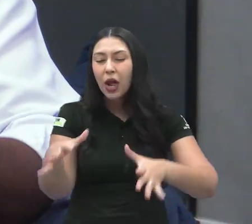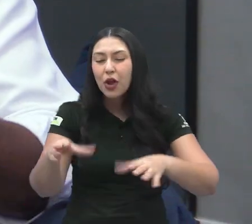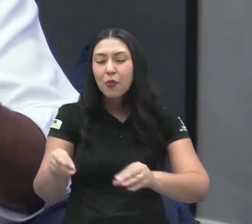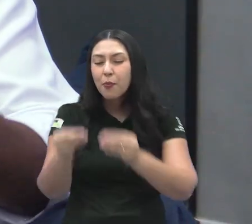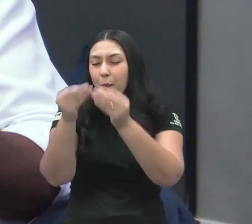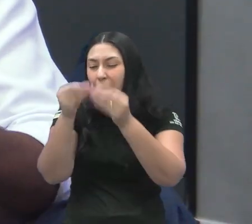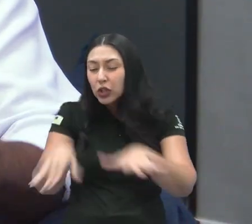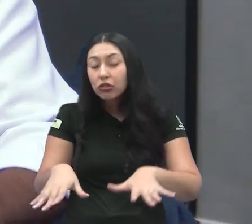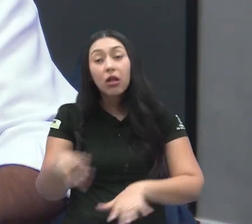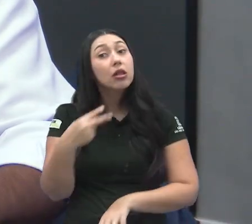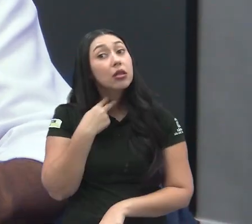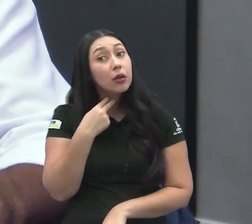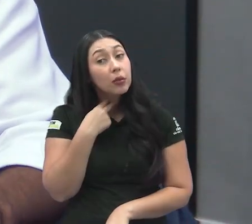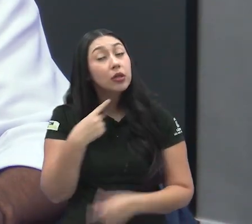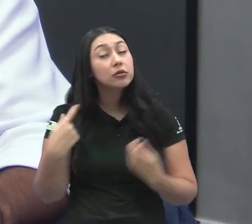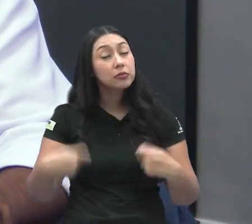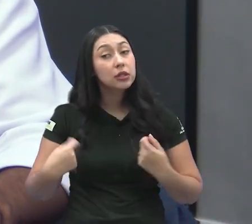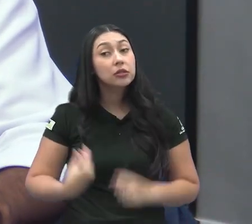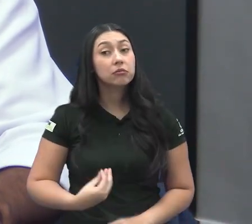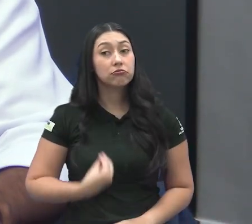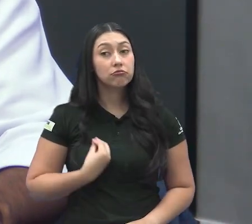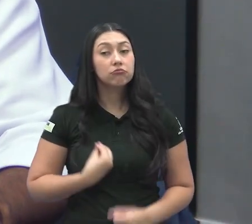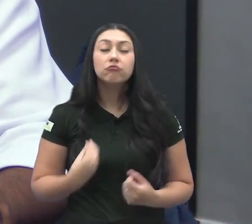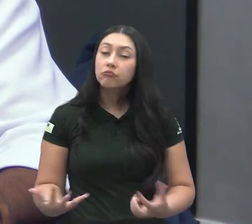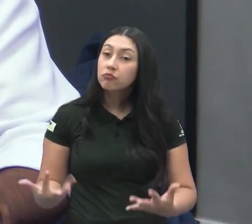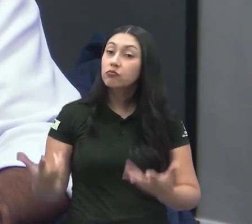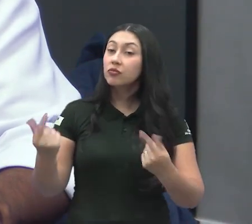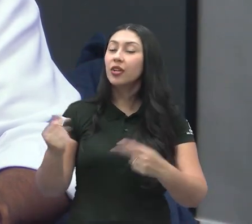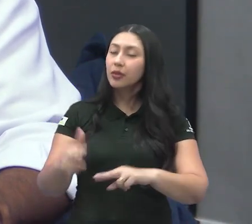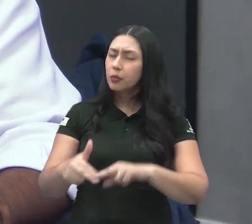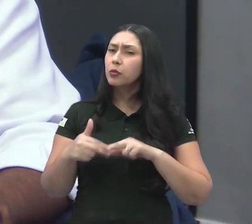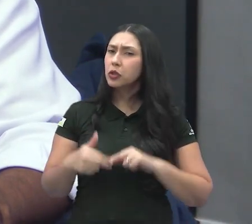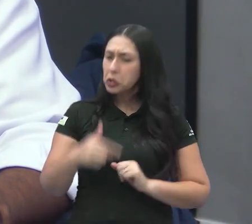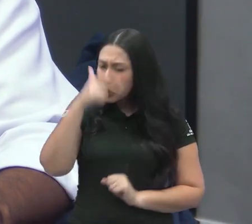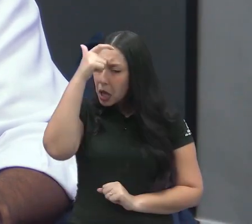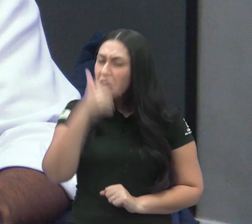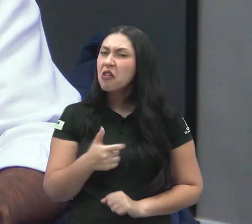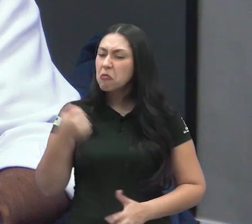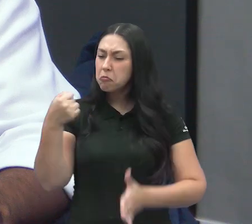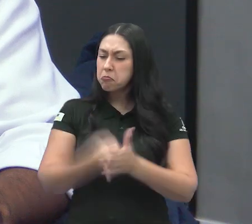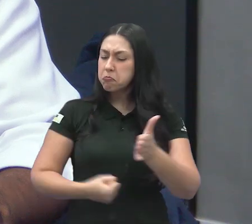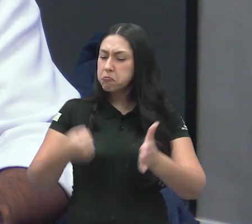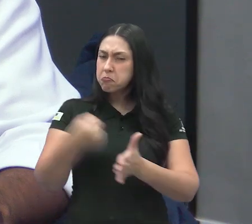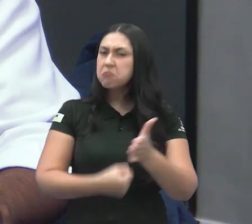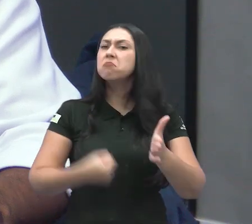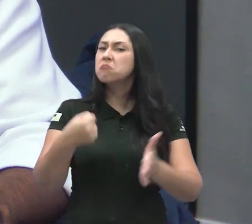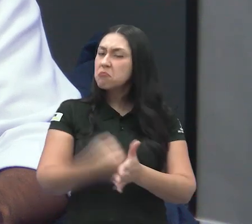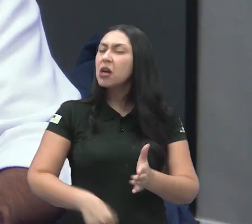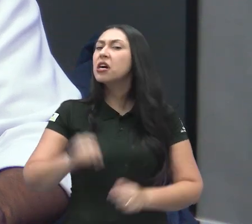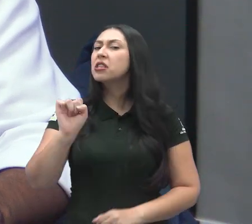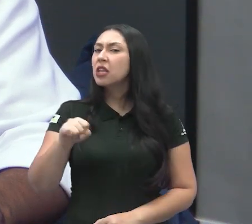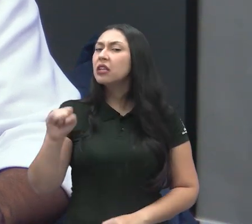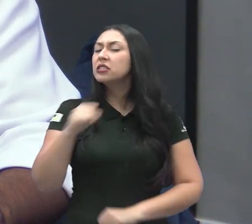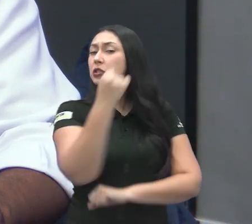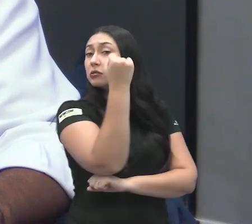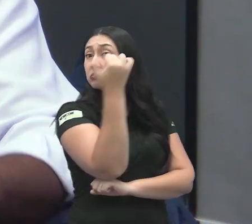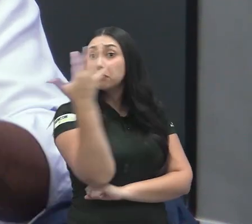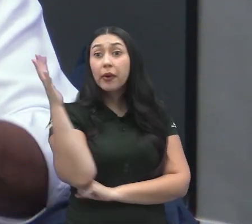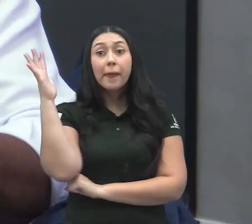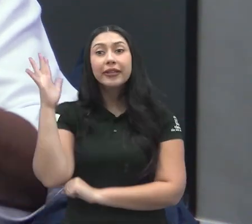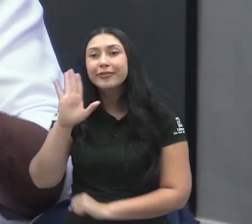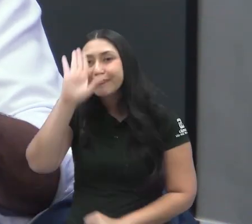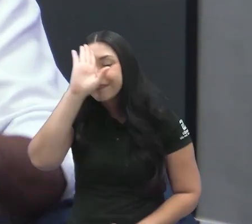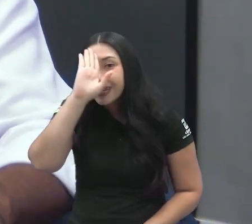gente precisa dar qualidade de vida para as pessoas. Por isso, eu tenho sido combativo nessa questão, tá? Do meio